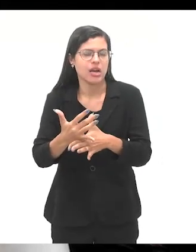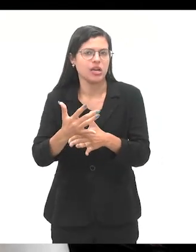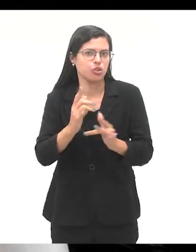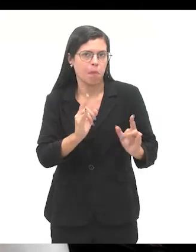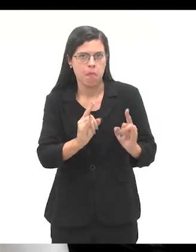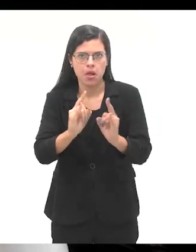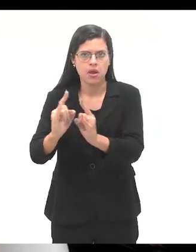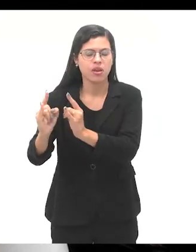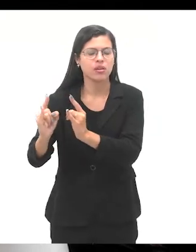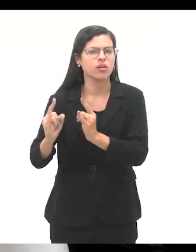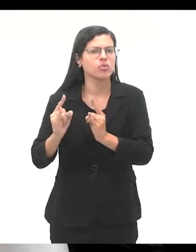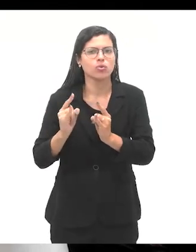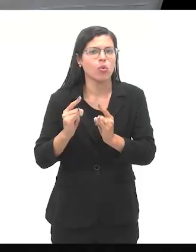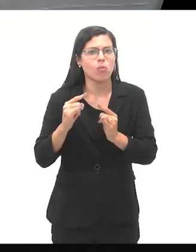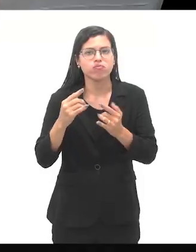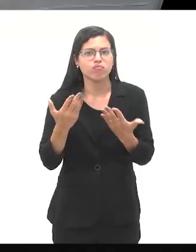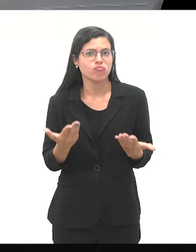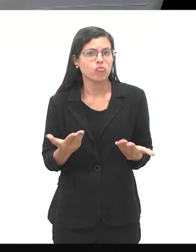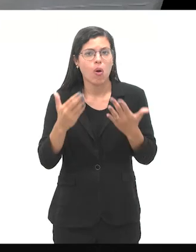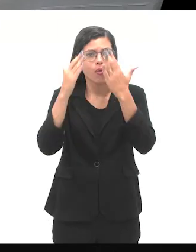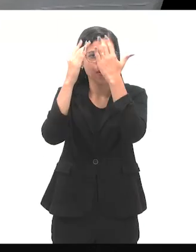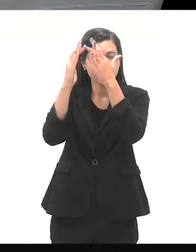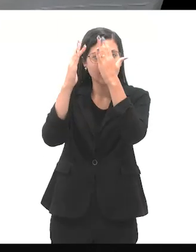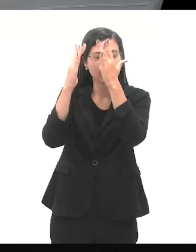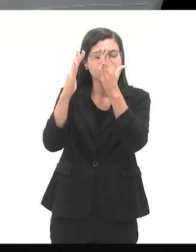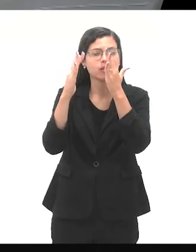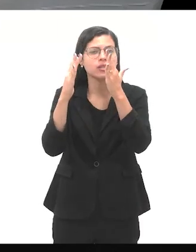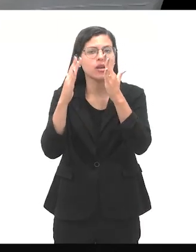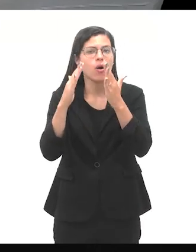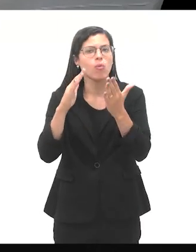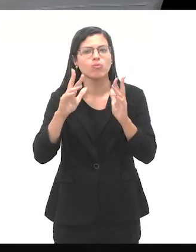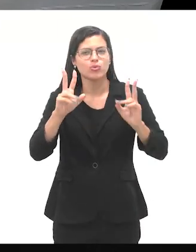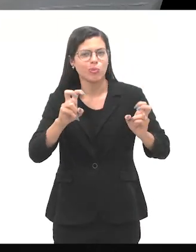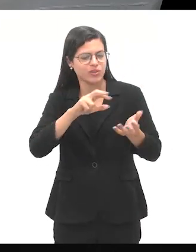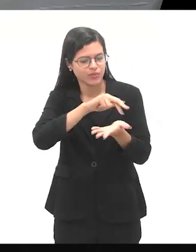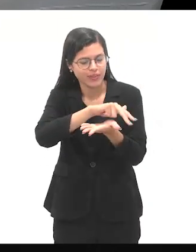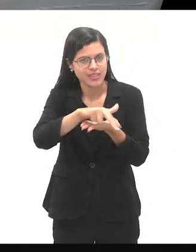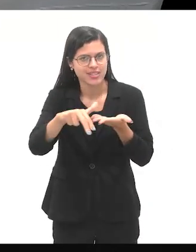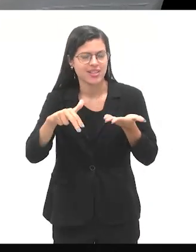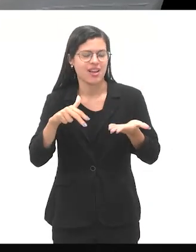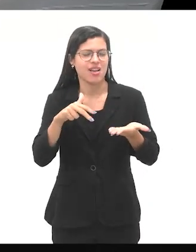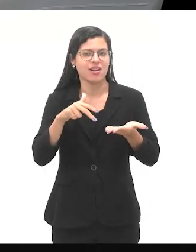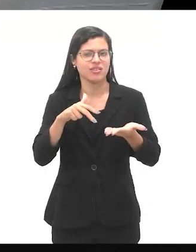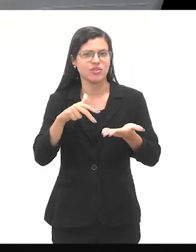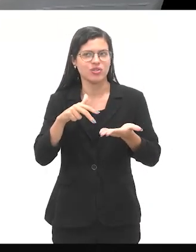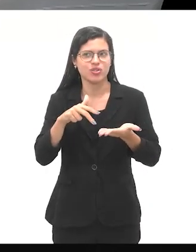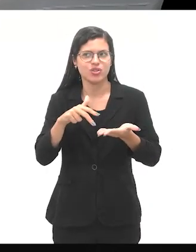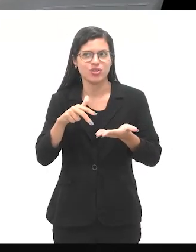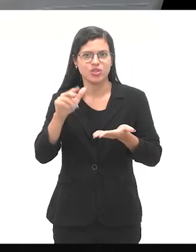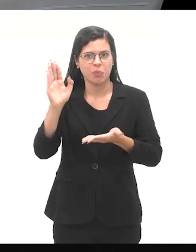tipo de reflexão sobre essa diversidade, né,